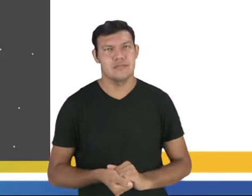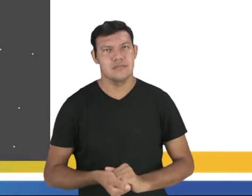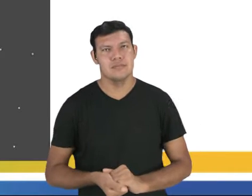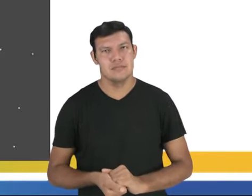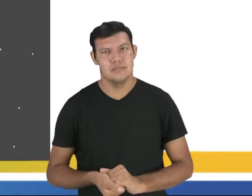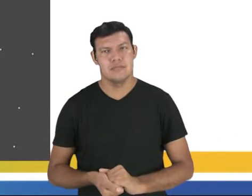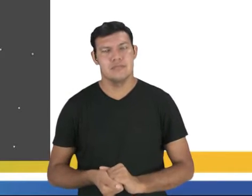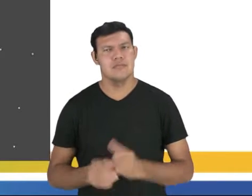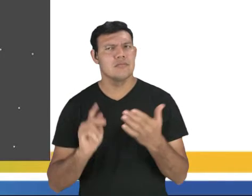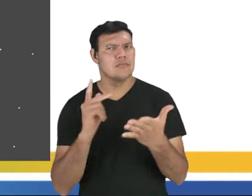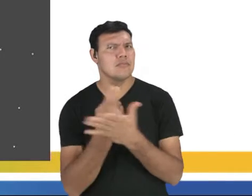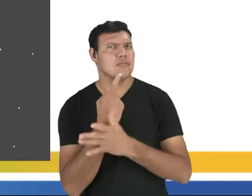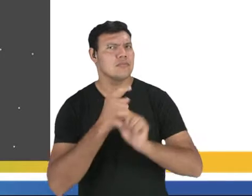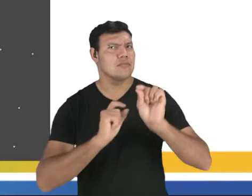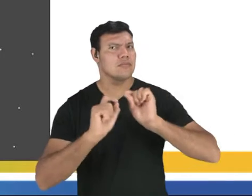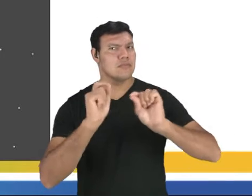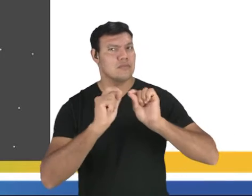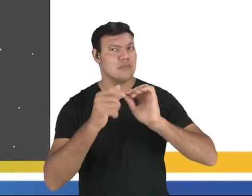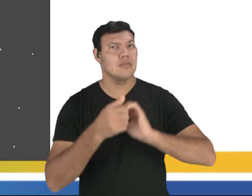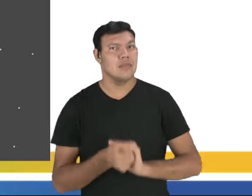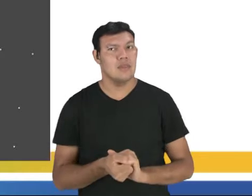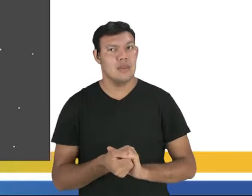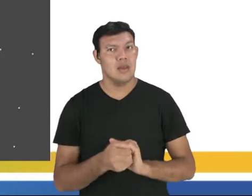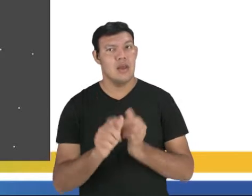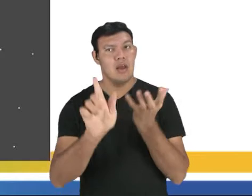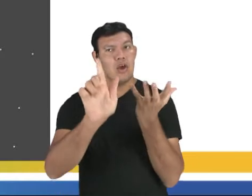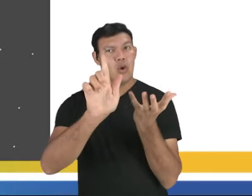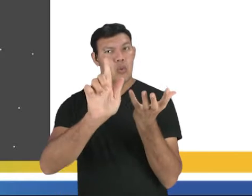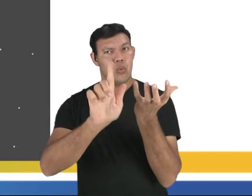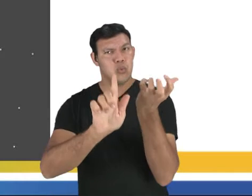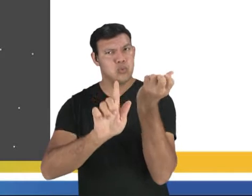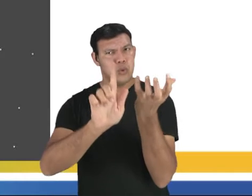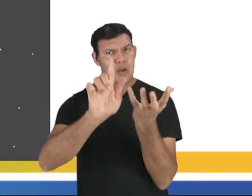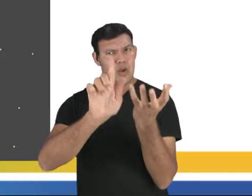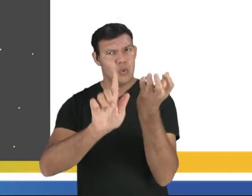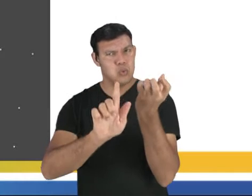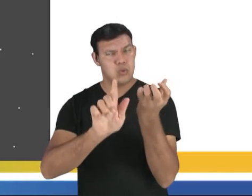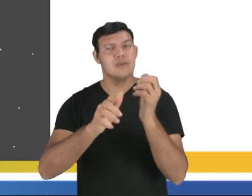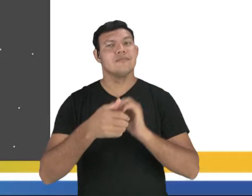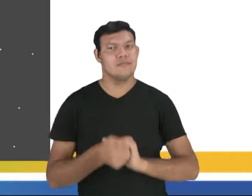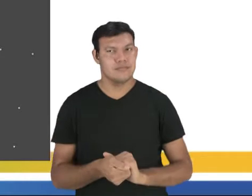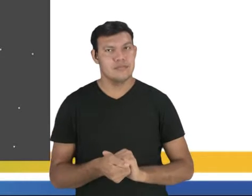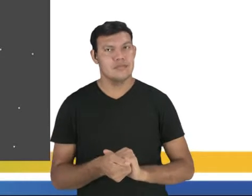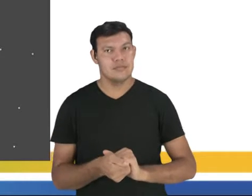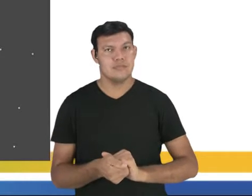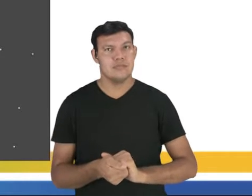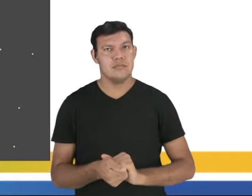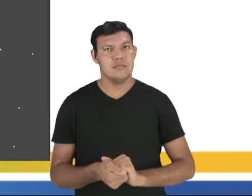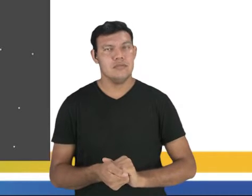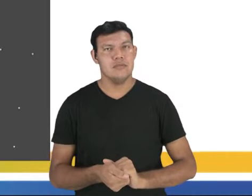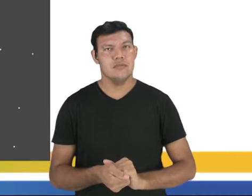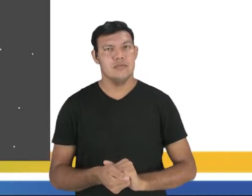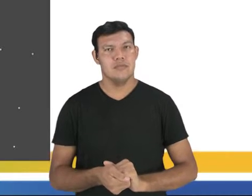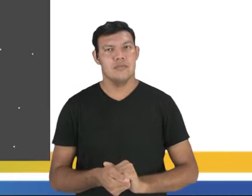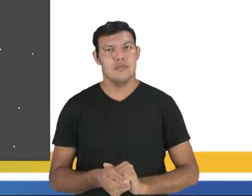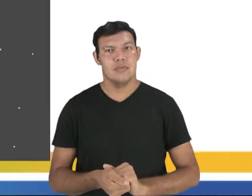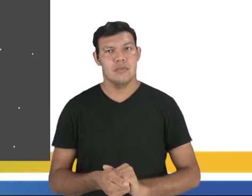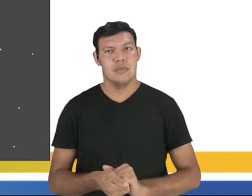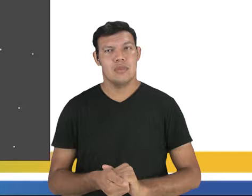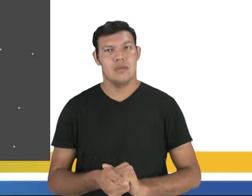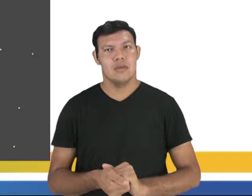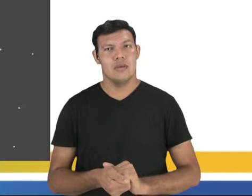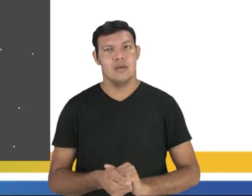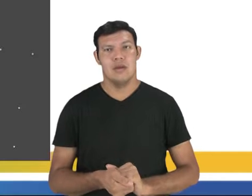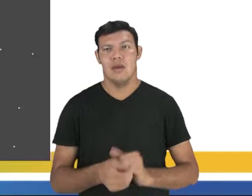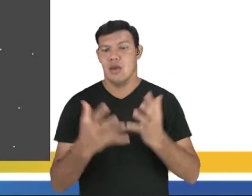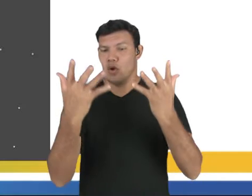E ocorre que, pessoal, a gravidade, a força da gravidade, a força gravitacional, ela não nos atrai